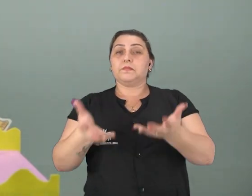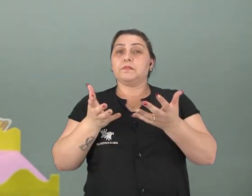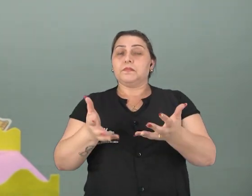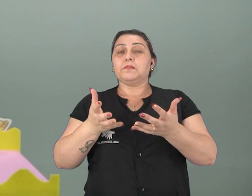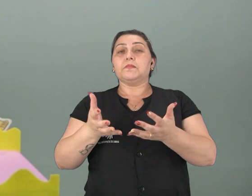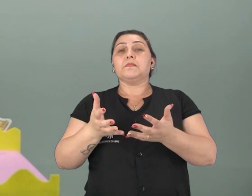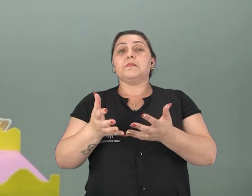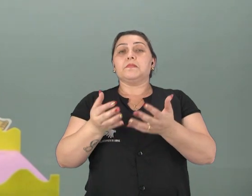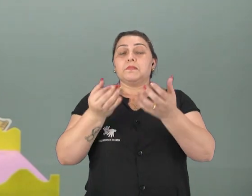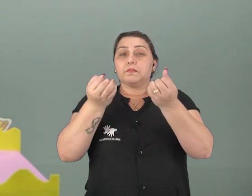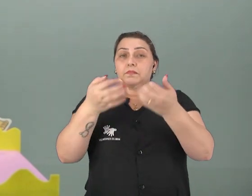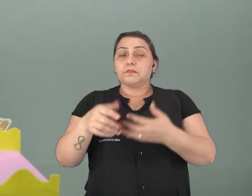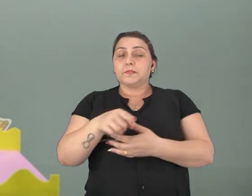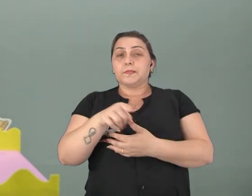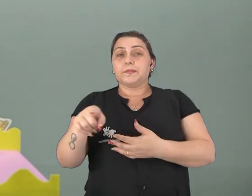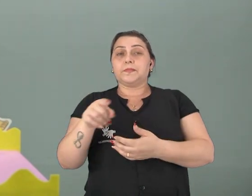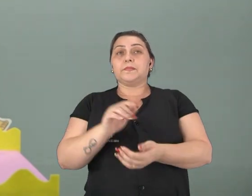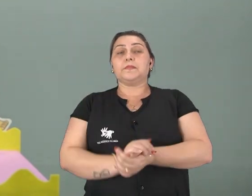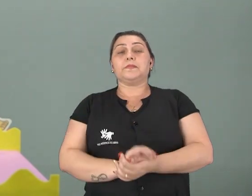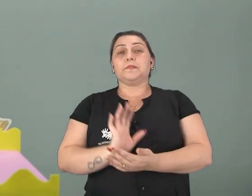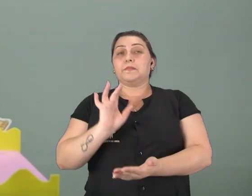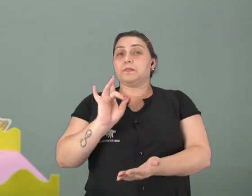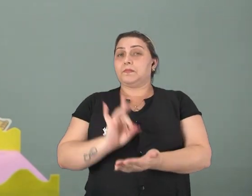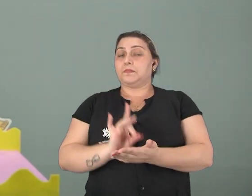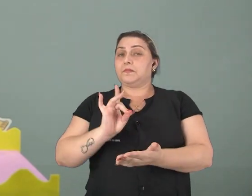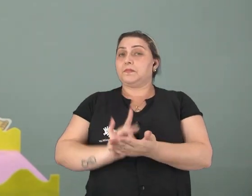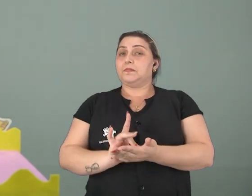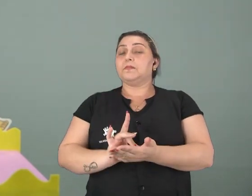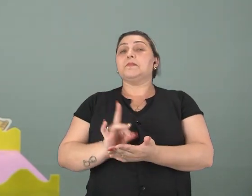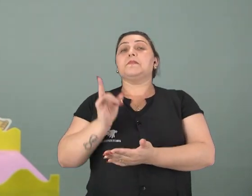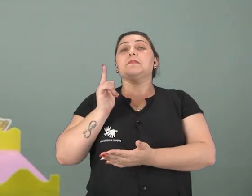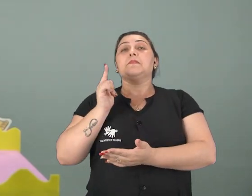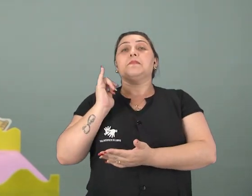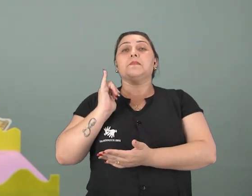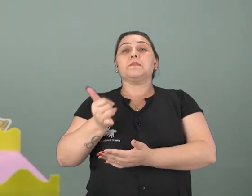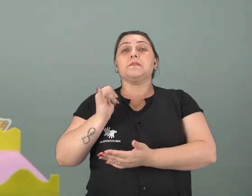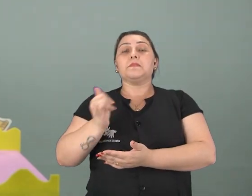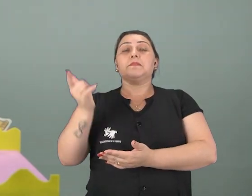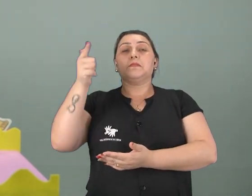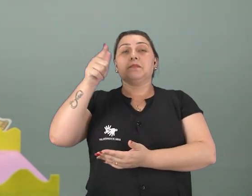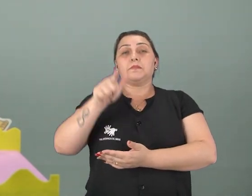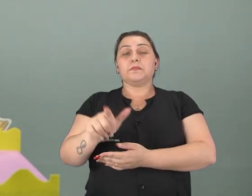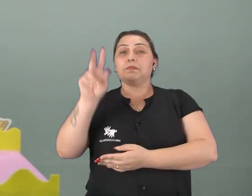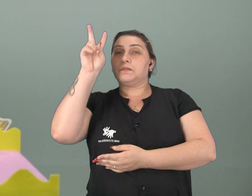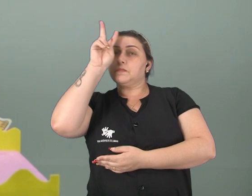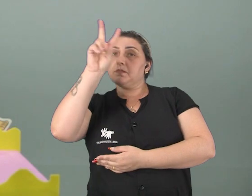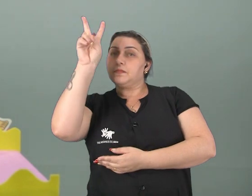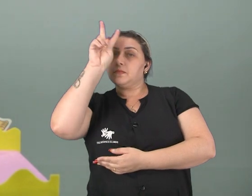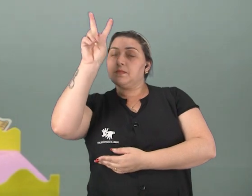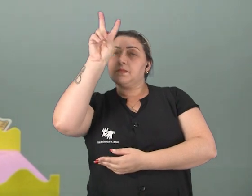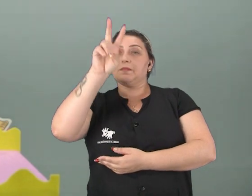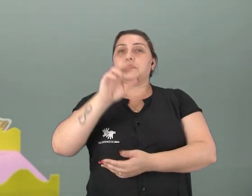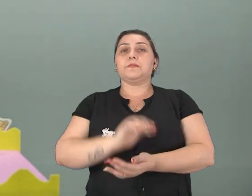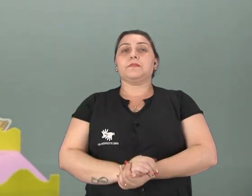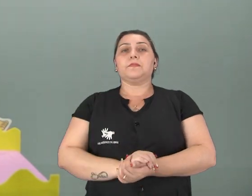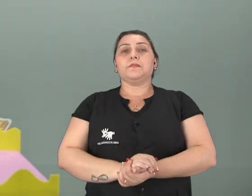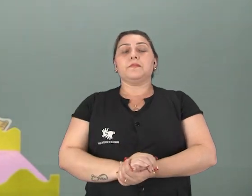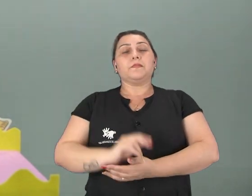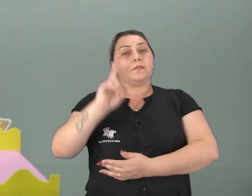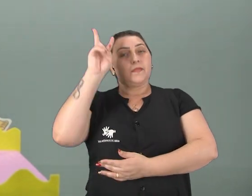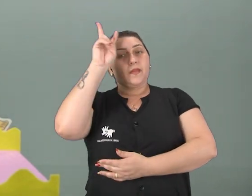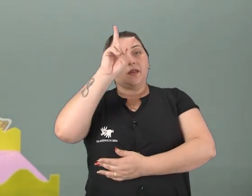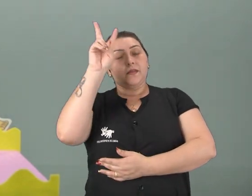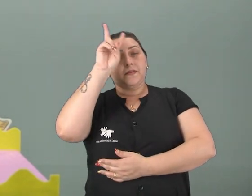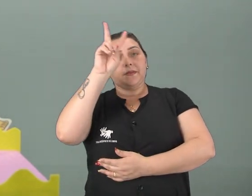quero contar para vocês. Na verdade, eu vou recontar uma história